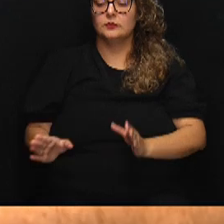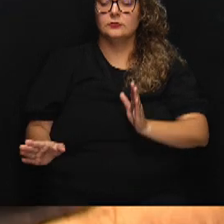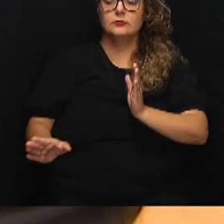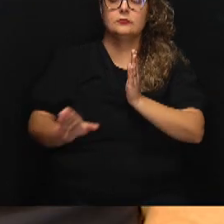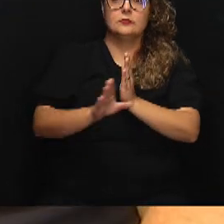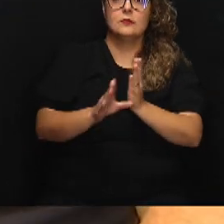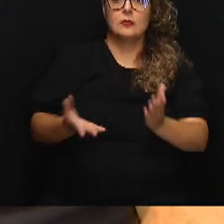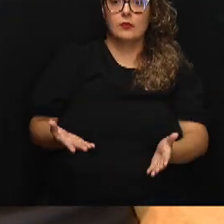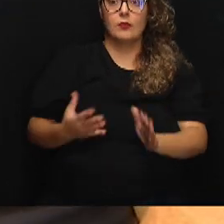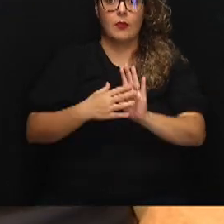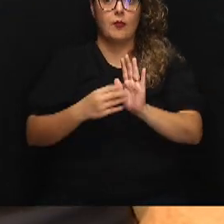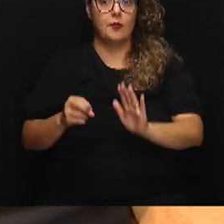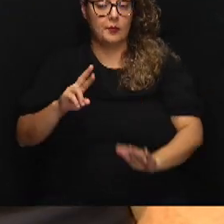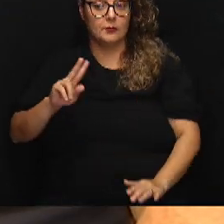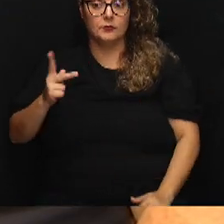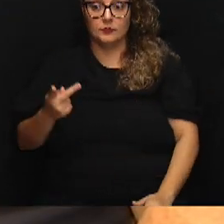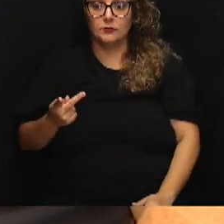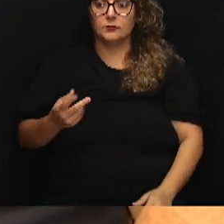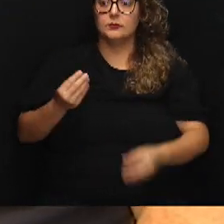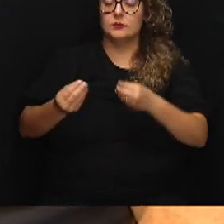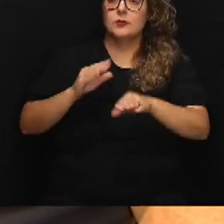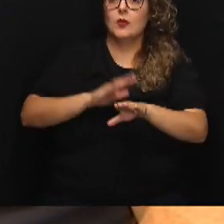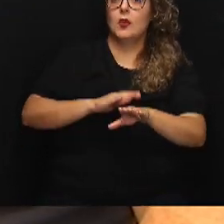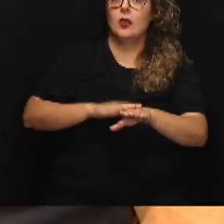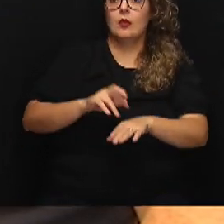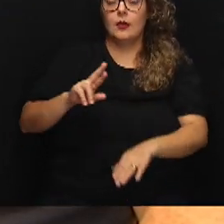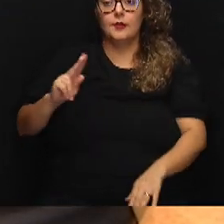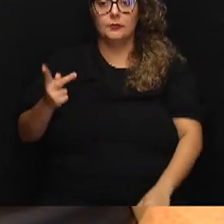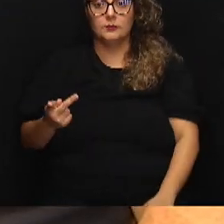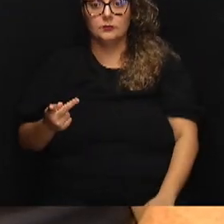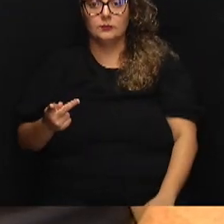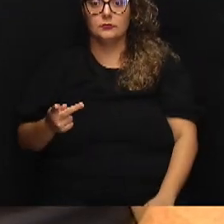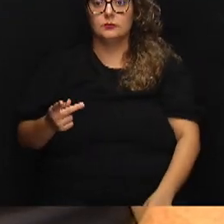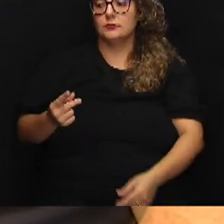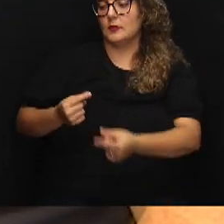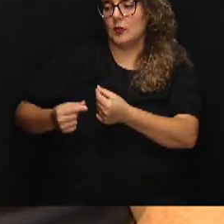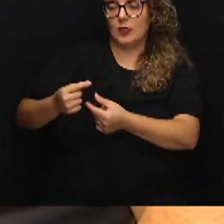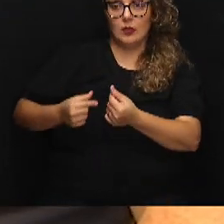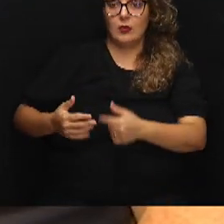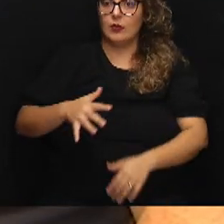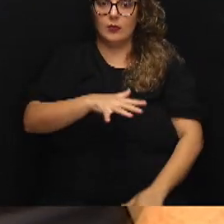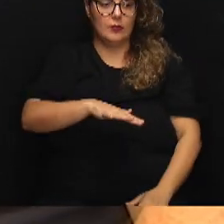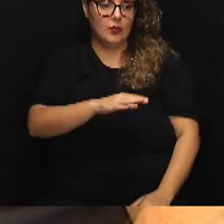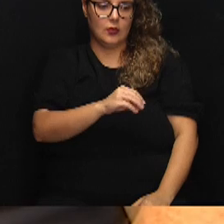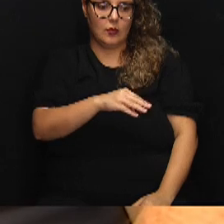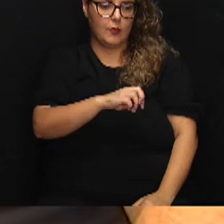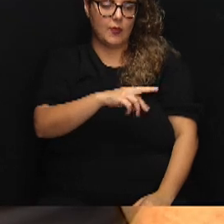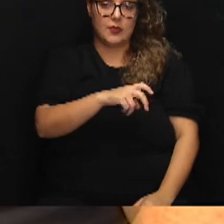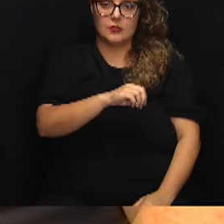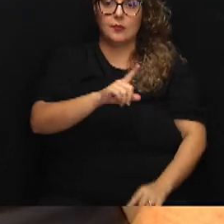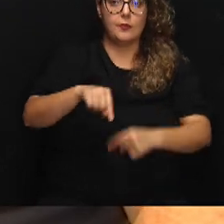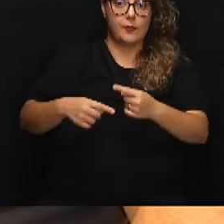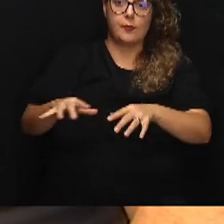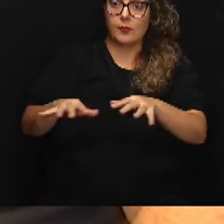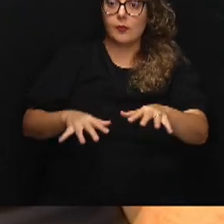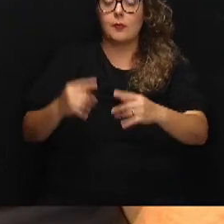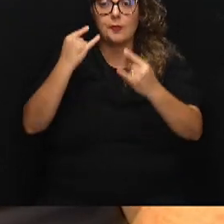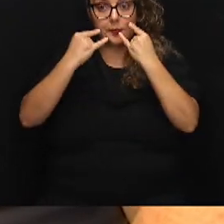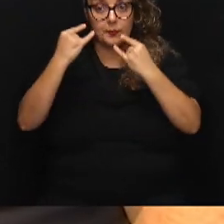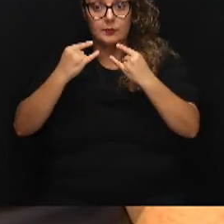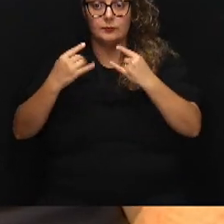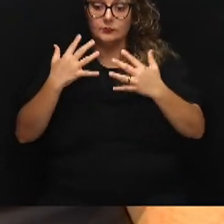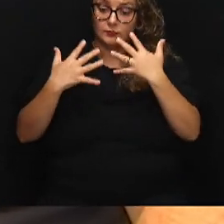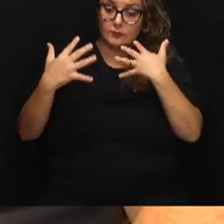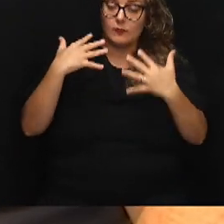com os modelos de RH ou como atuar em RH, e às vezes pessoas do financeiro ou de uma área comercial, ou qualquer outro tipo de área, se interessam, se